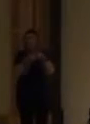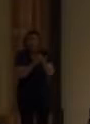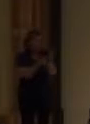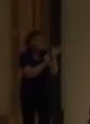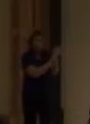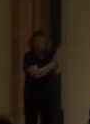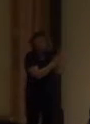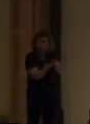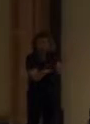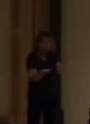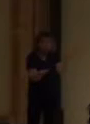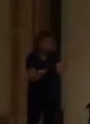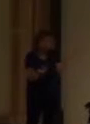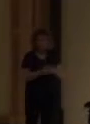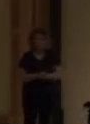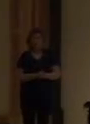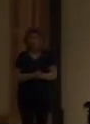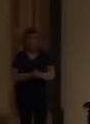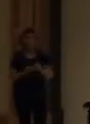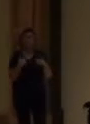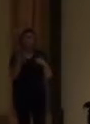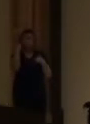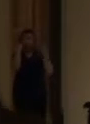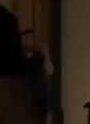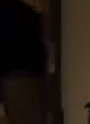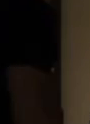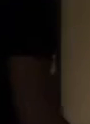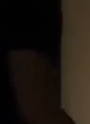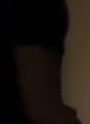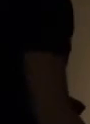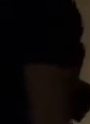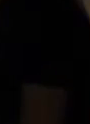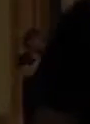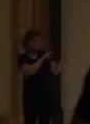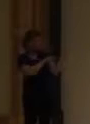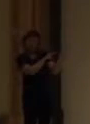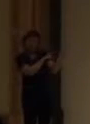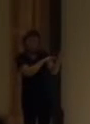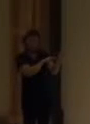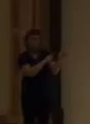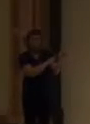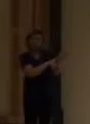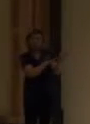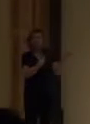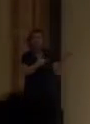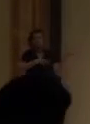Eu fui desafiado para comentar este texto do Viveiros de Castro e pensei